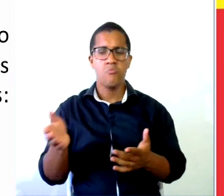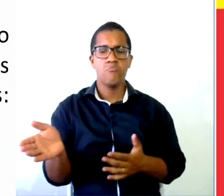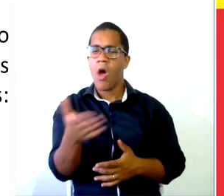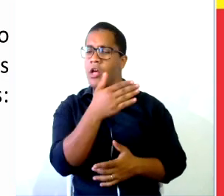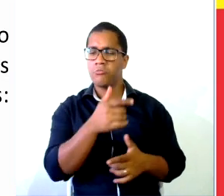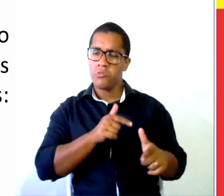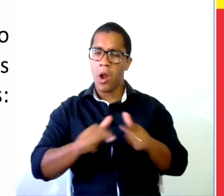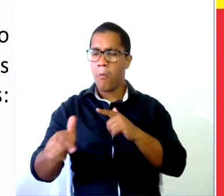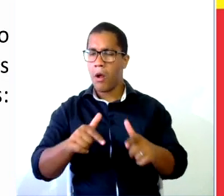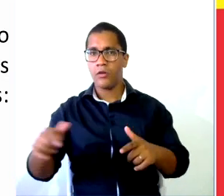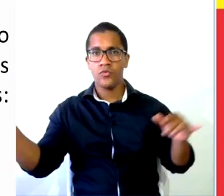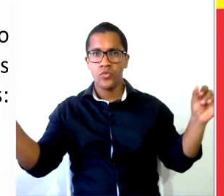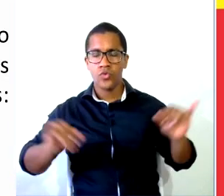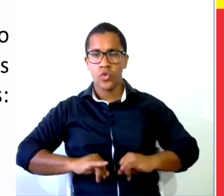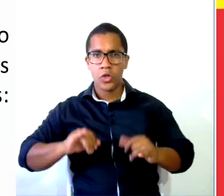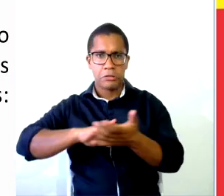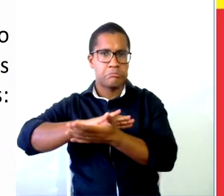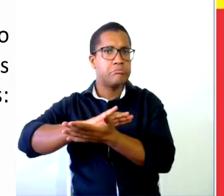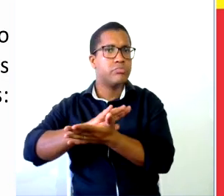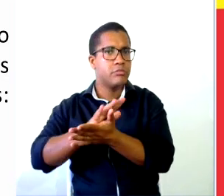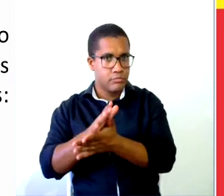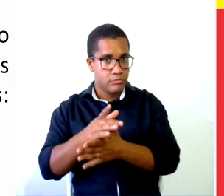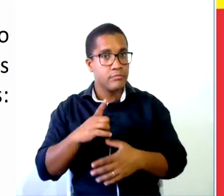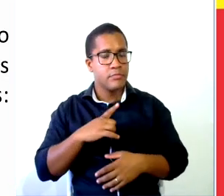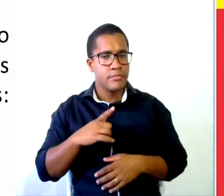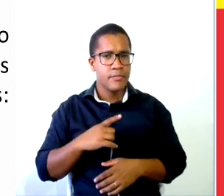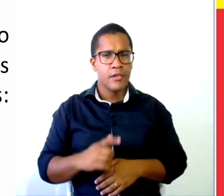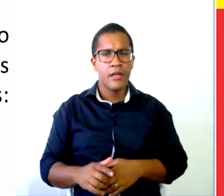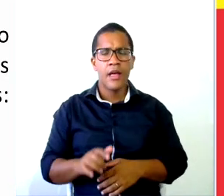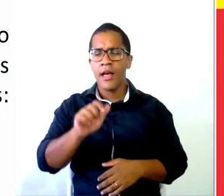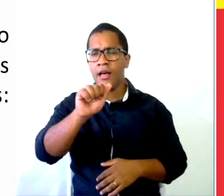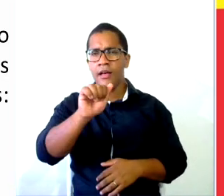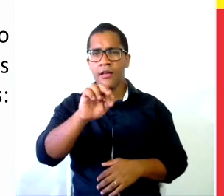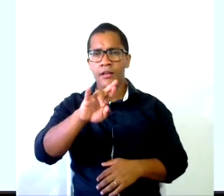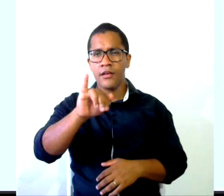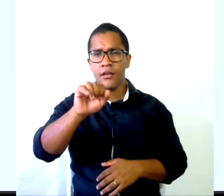Como meras ferramentas de trabalho. Então, segundo Aristóteles,